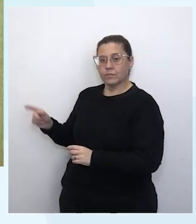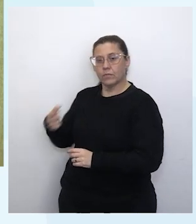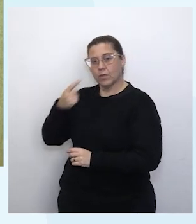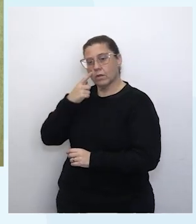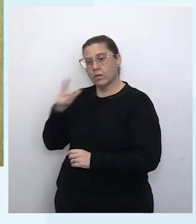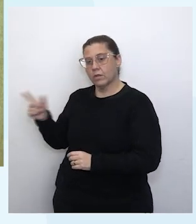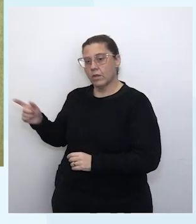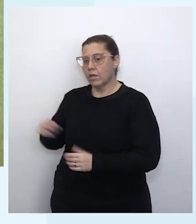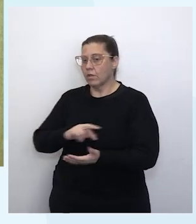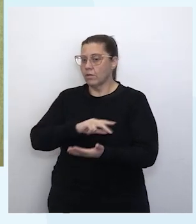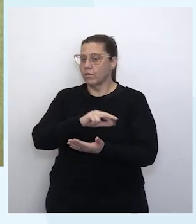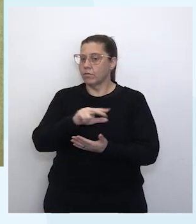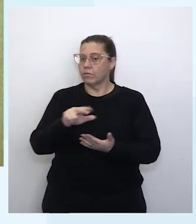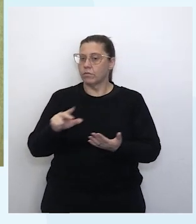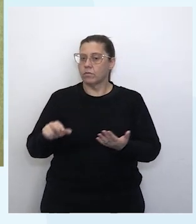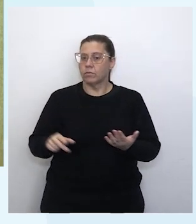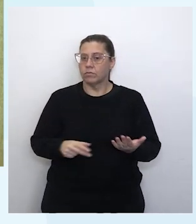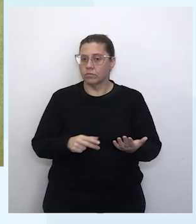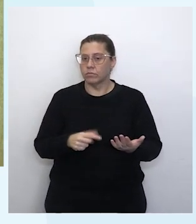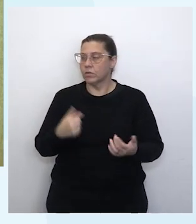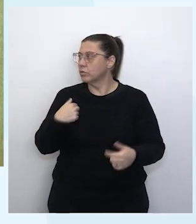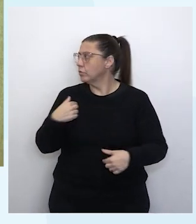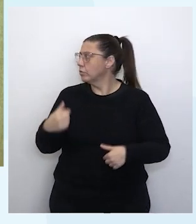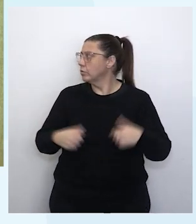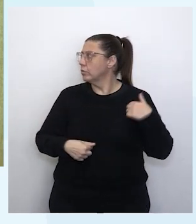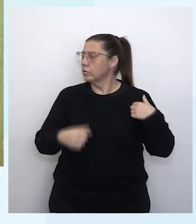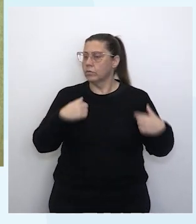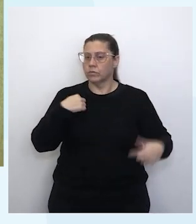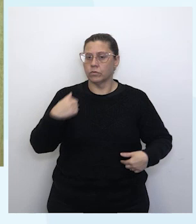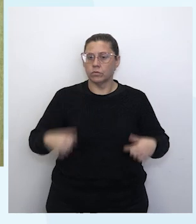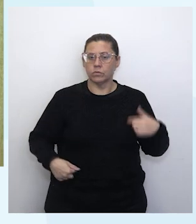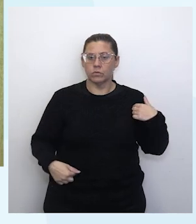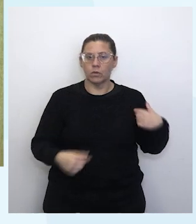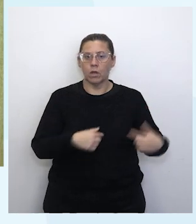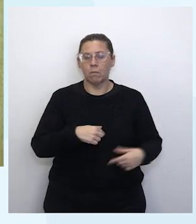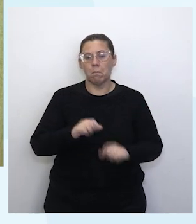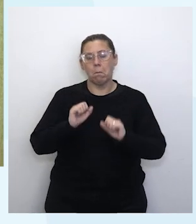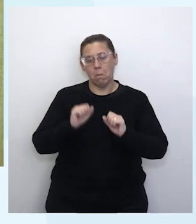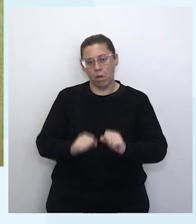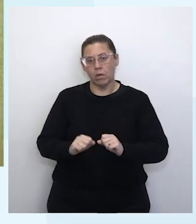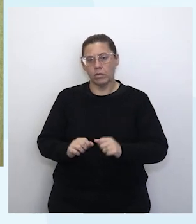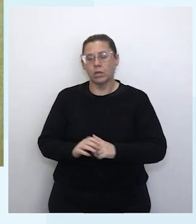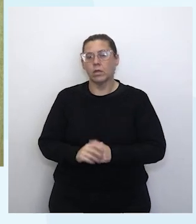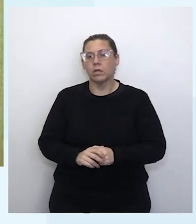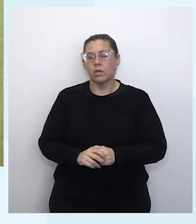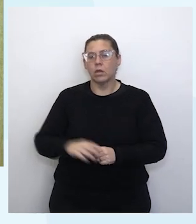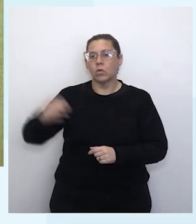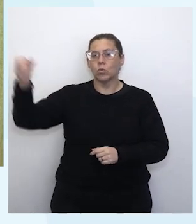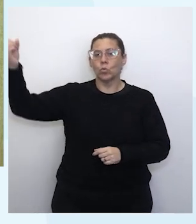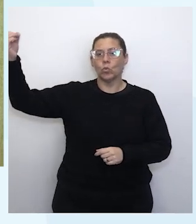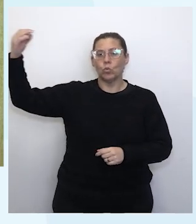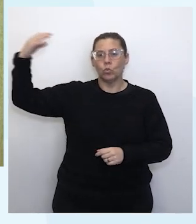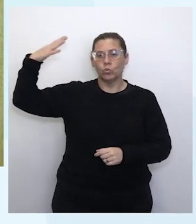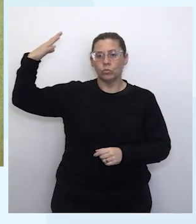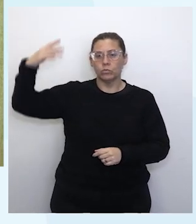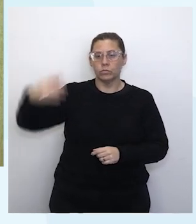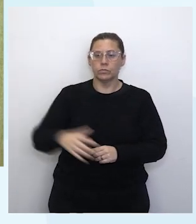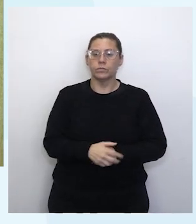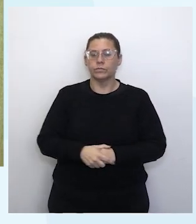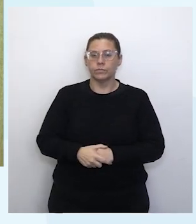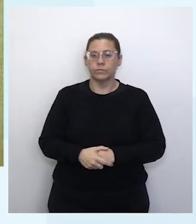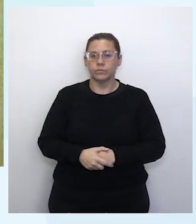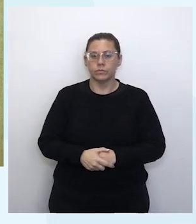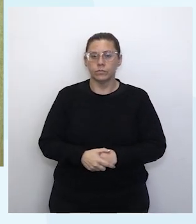eles têm vários furinhos, né? Tem partes vazadas neles. Para quê? Para que conforme, né, a luz incidisse sobre essas